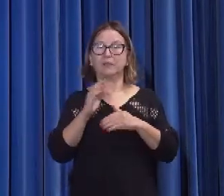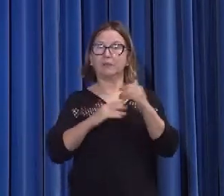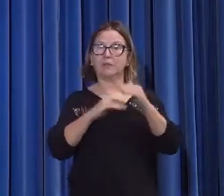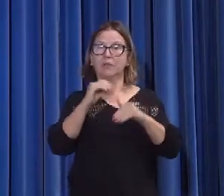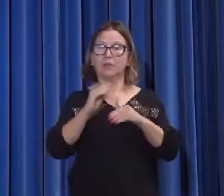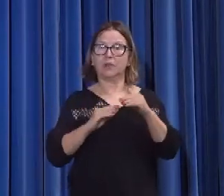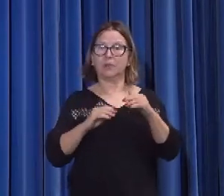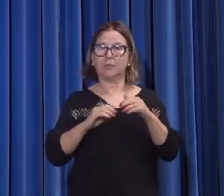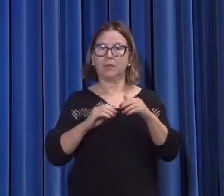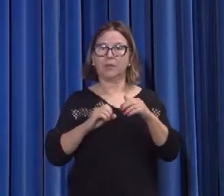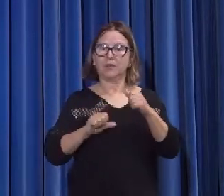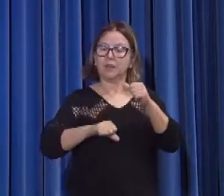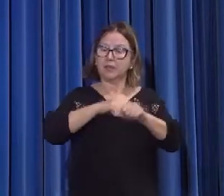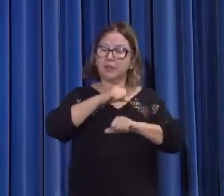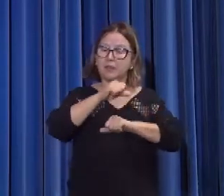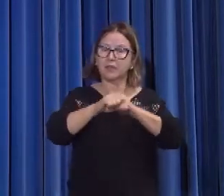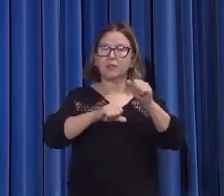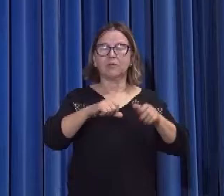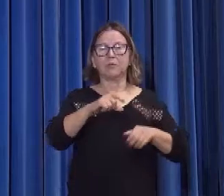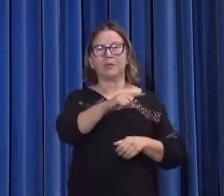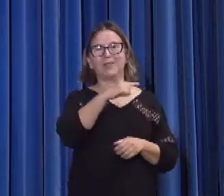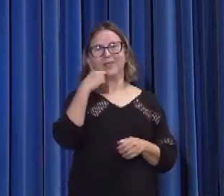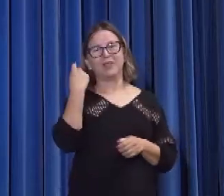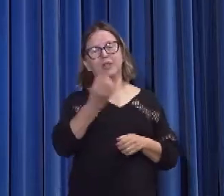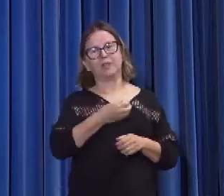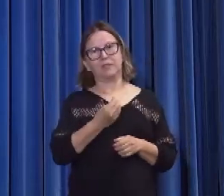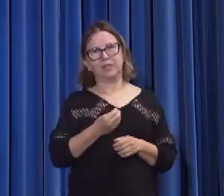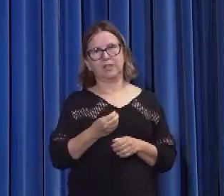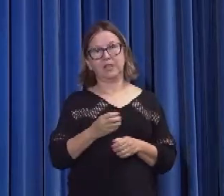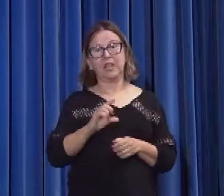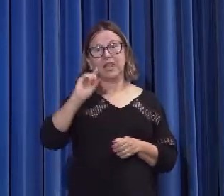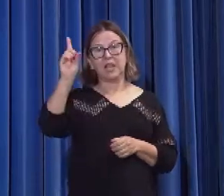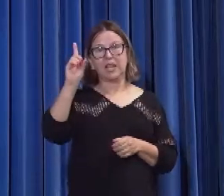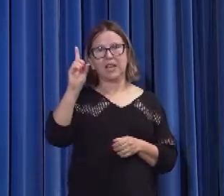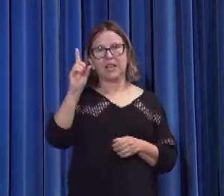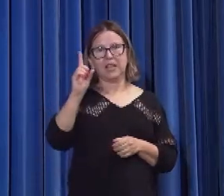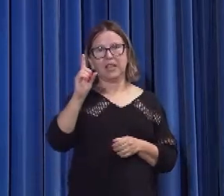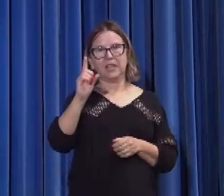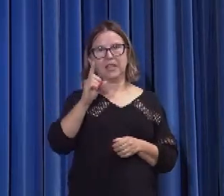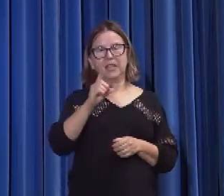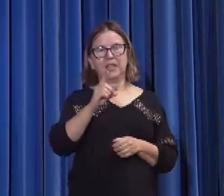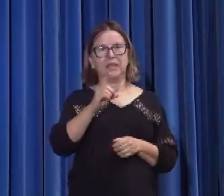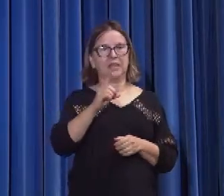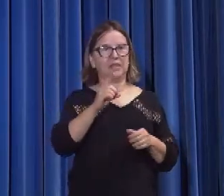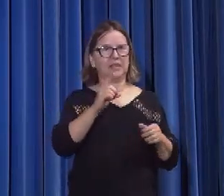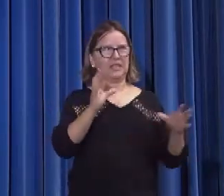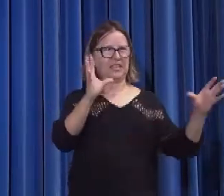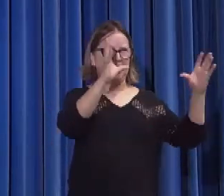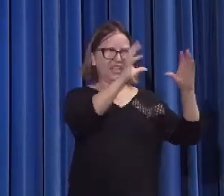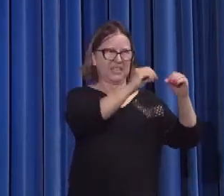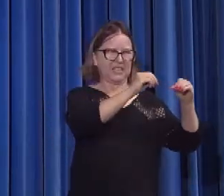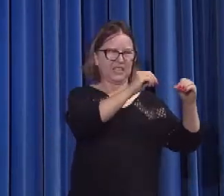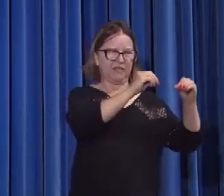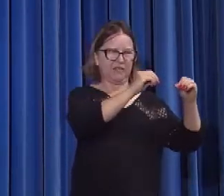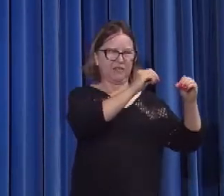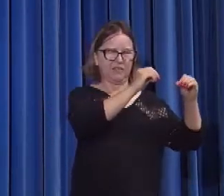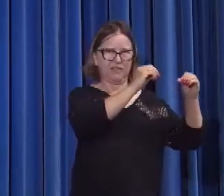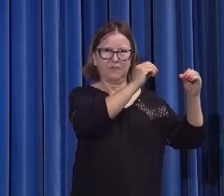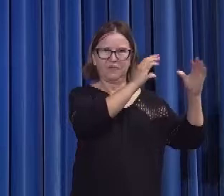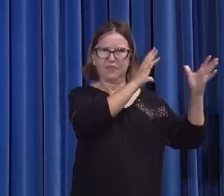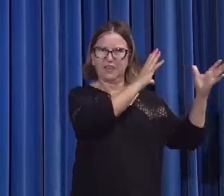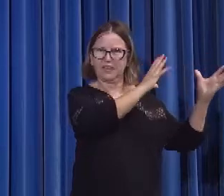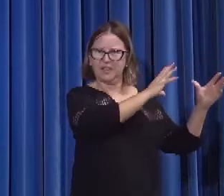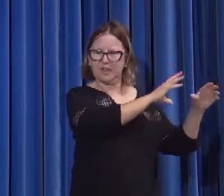vida? Ele nos resgatou das trevas, nos tirou do império das trevas e